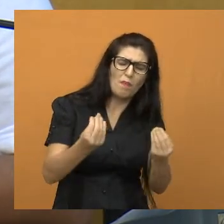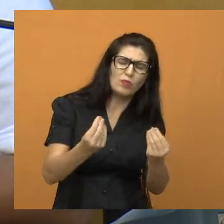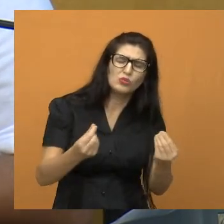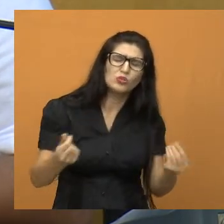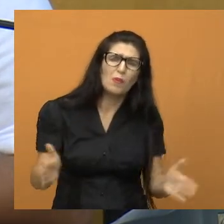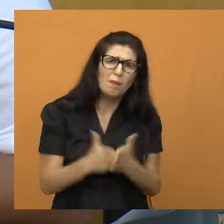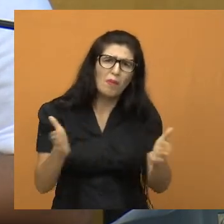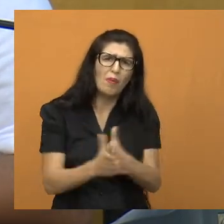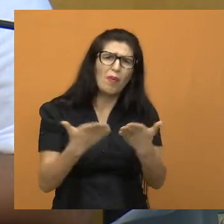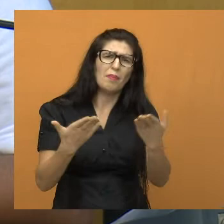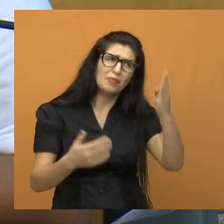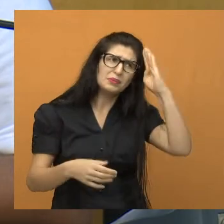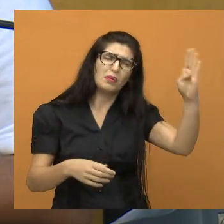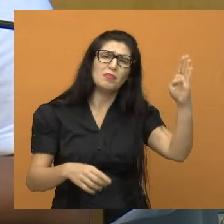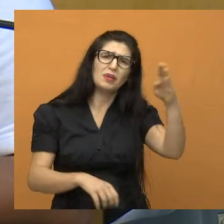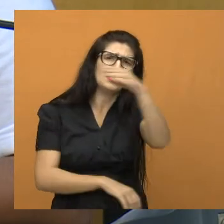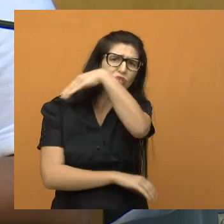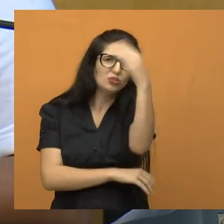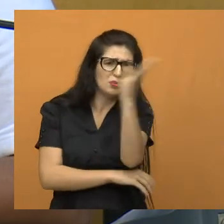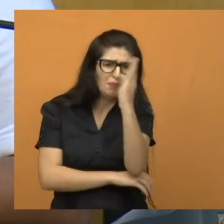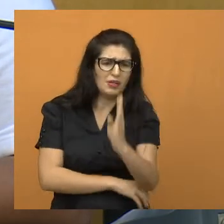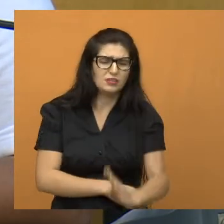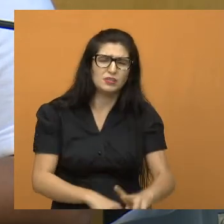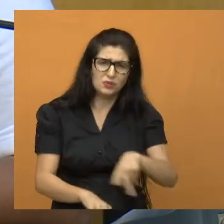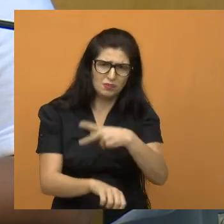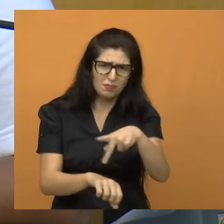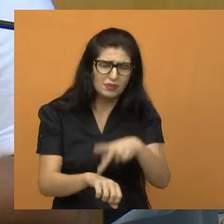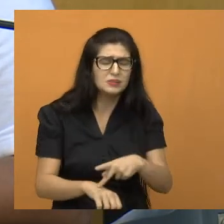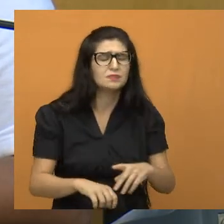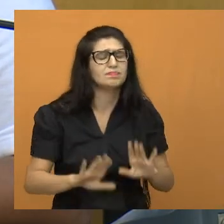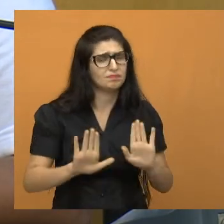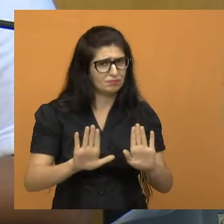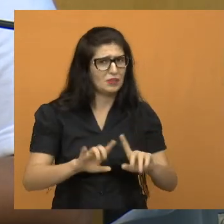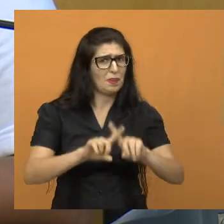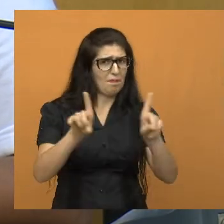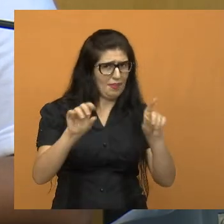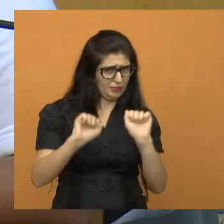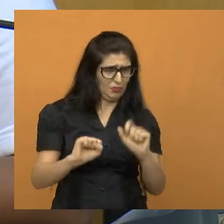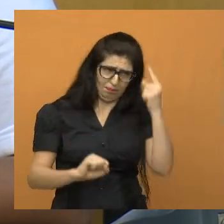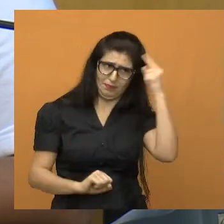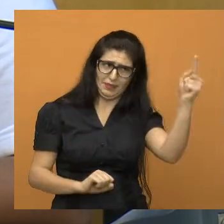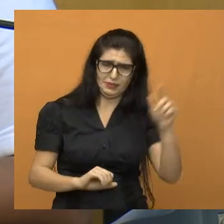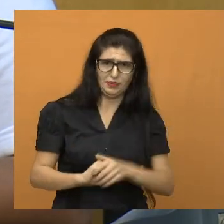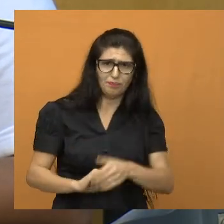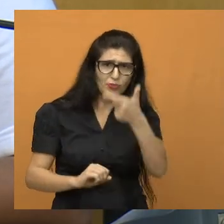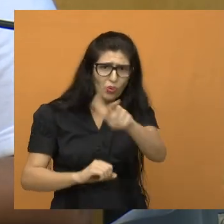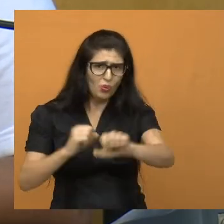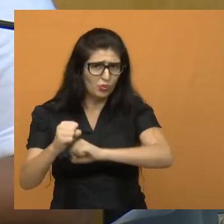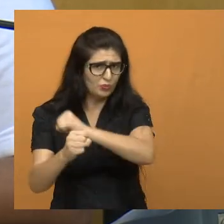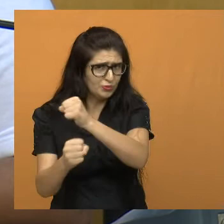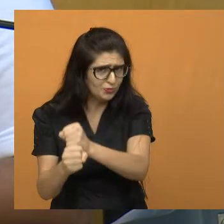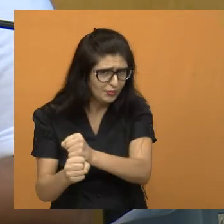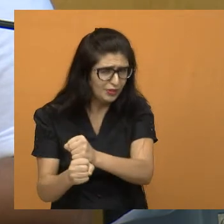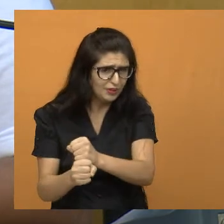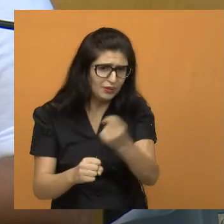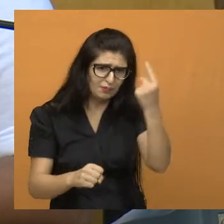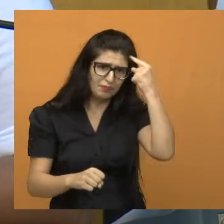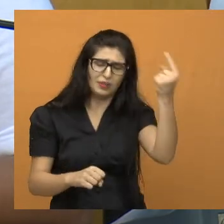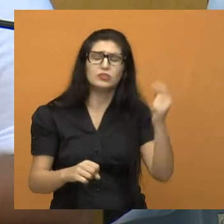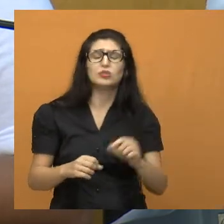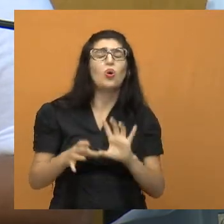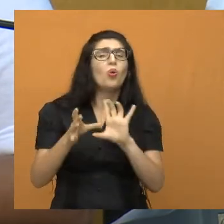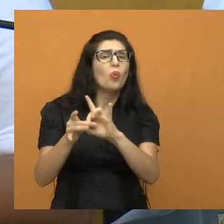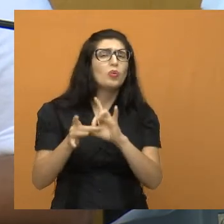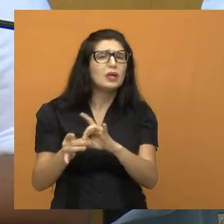Brasil. Mas, para a campanha do ano que vem, nós estamos já fechando isso em nível nacional com a